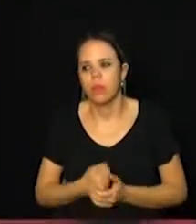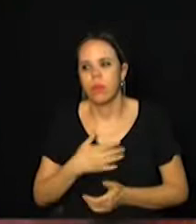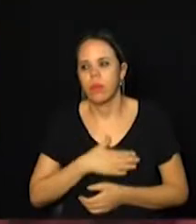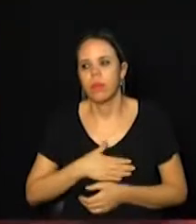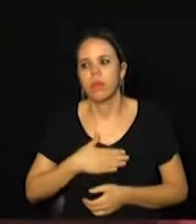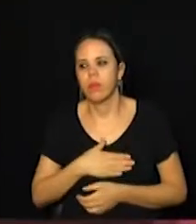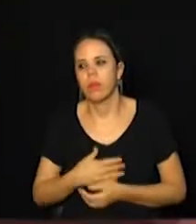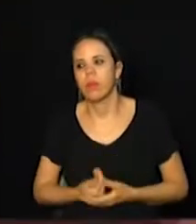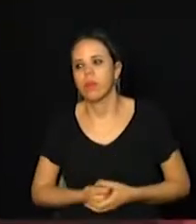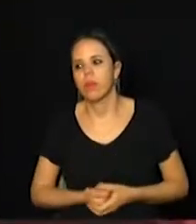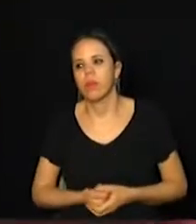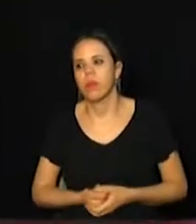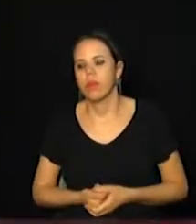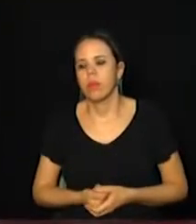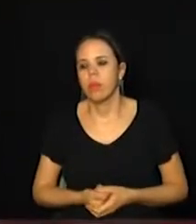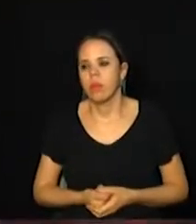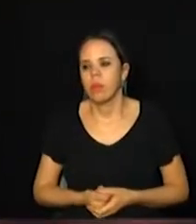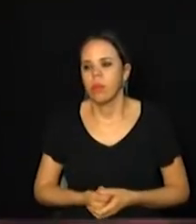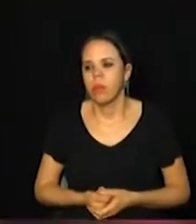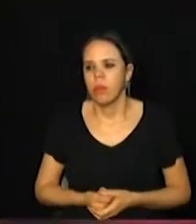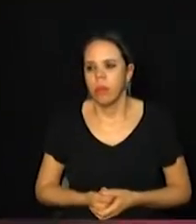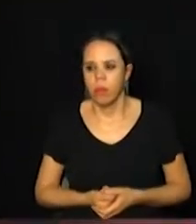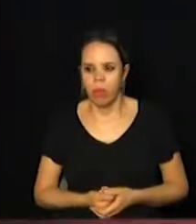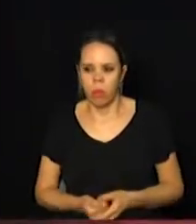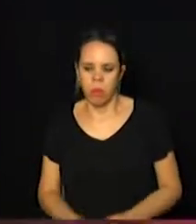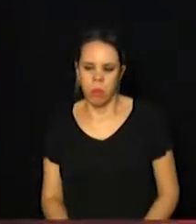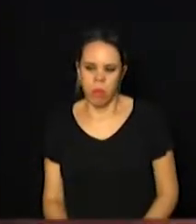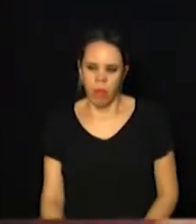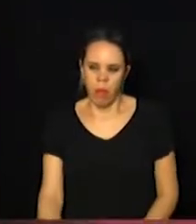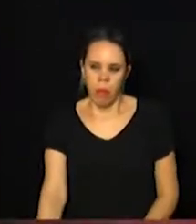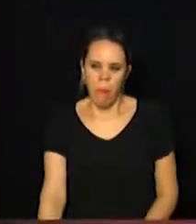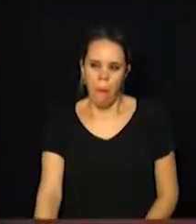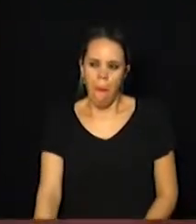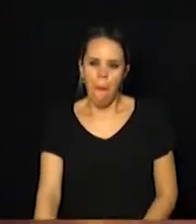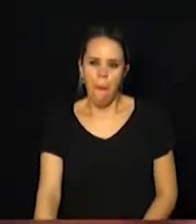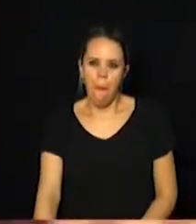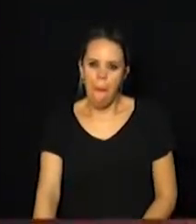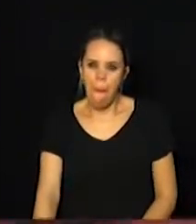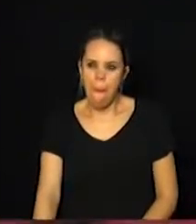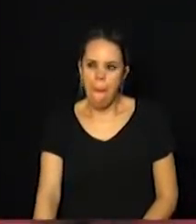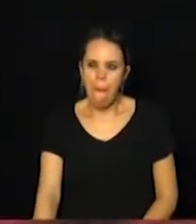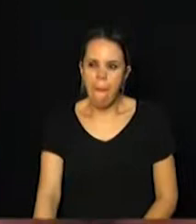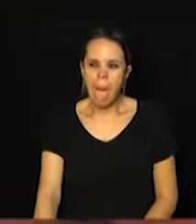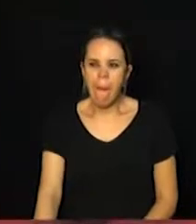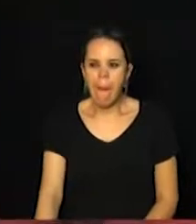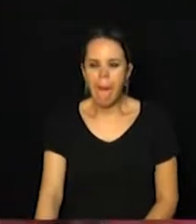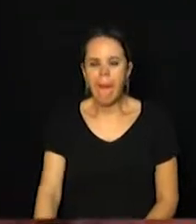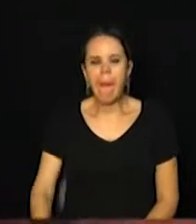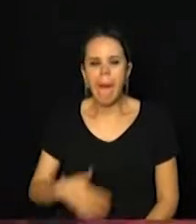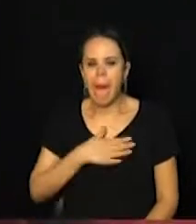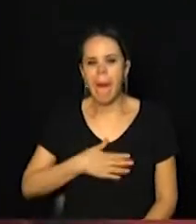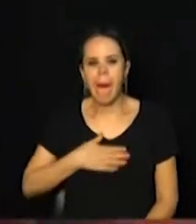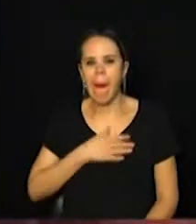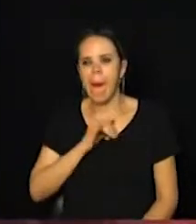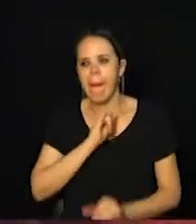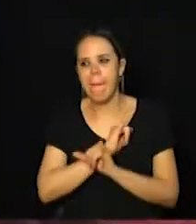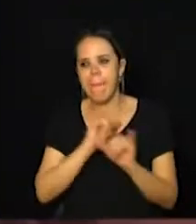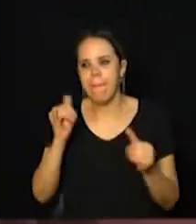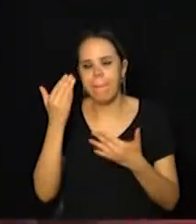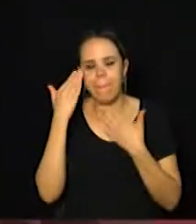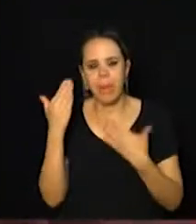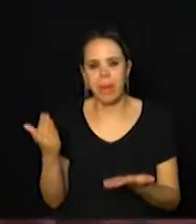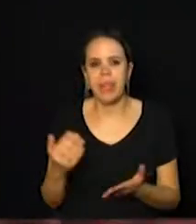gostaria de uma visão particular o portão aí eu gostaria de